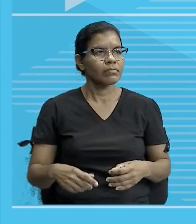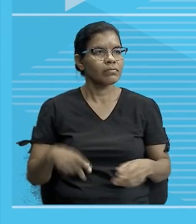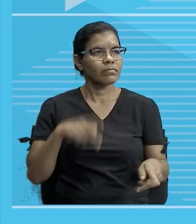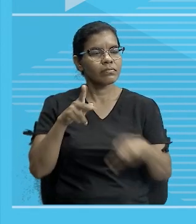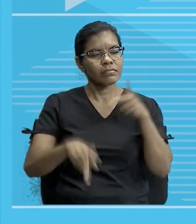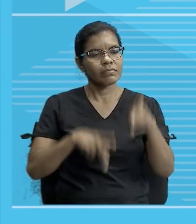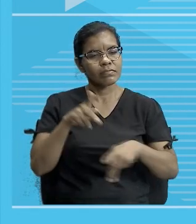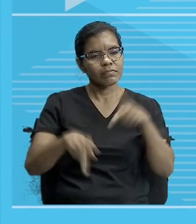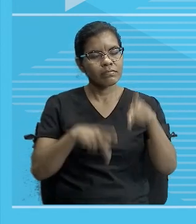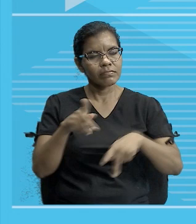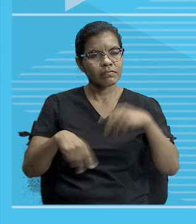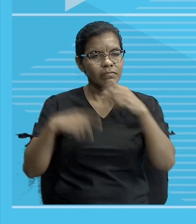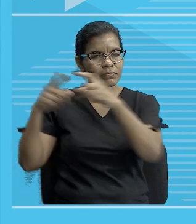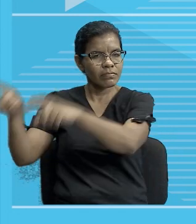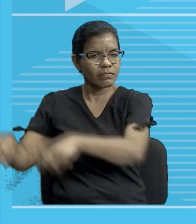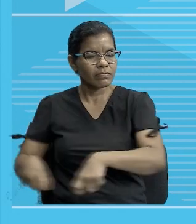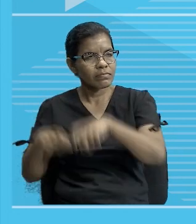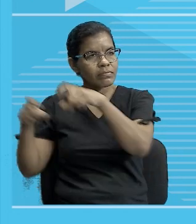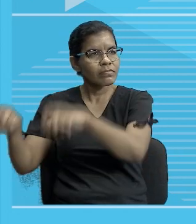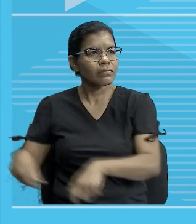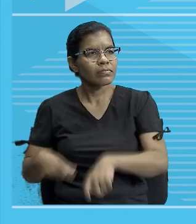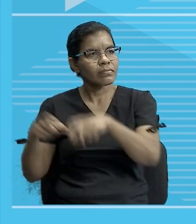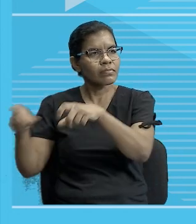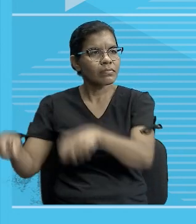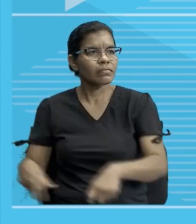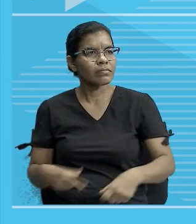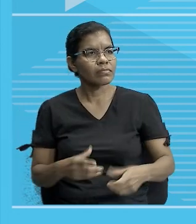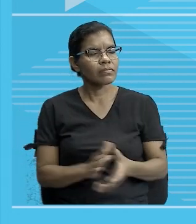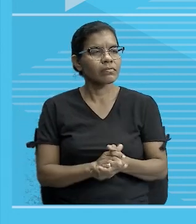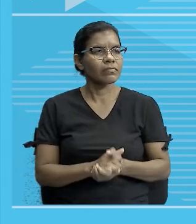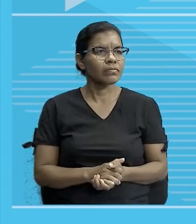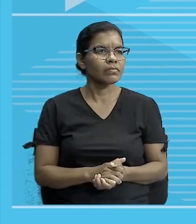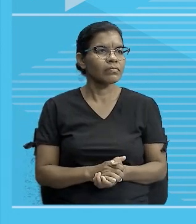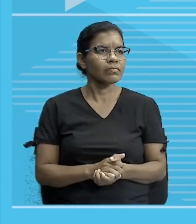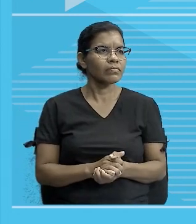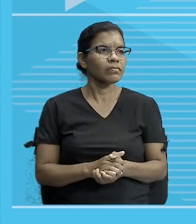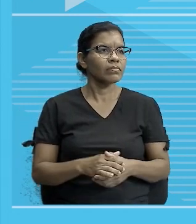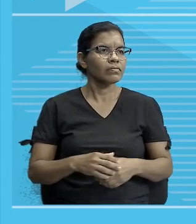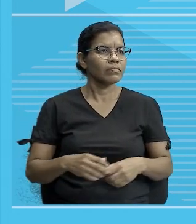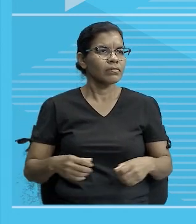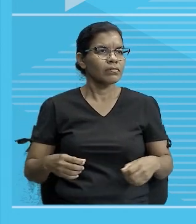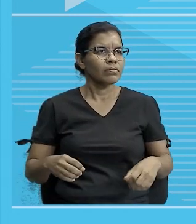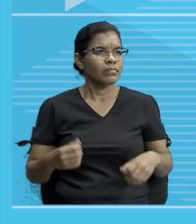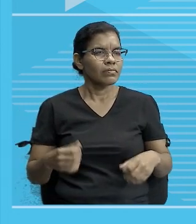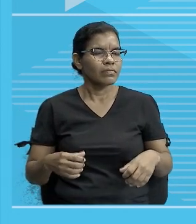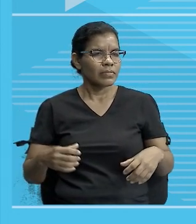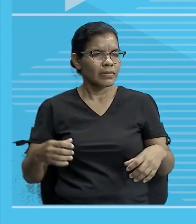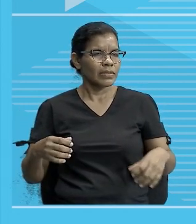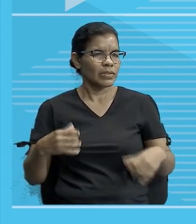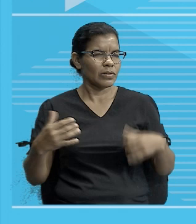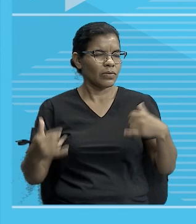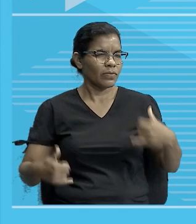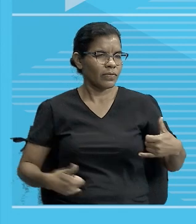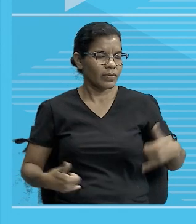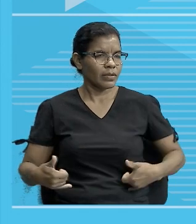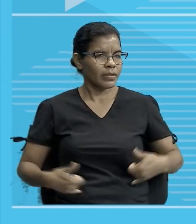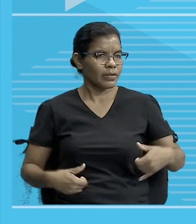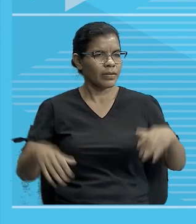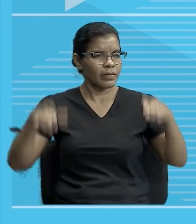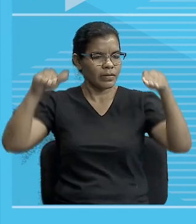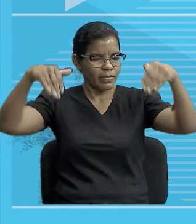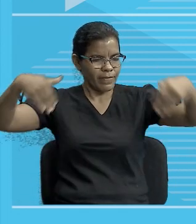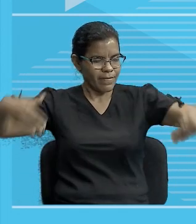a massa, os camponeses, os servos, os trabalhadores vivia torando missê, olha. Falta